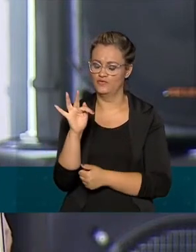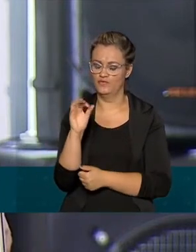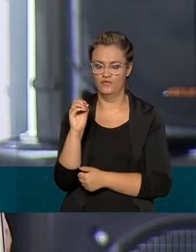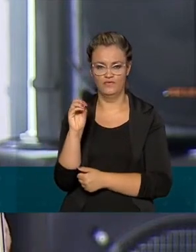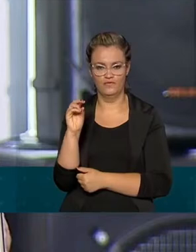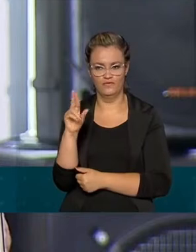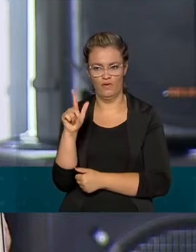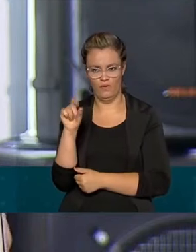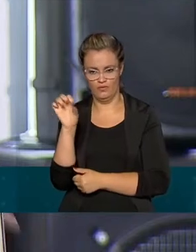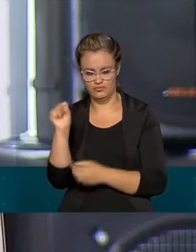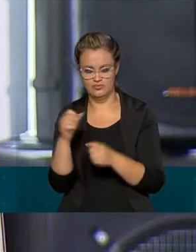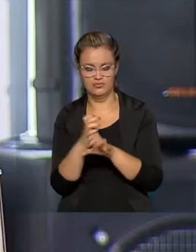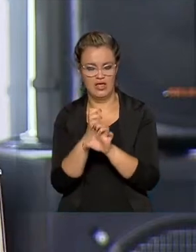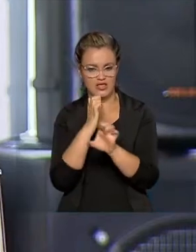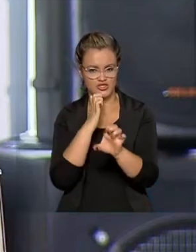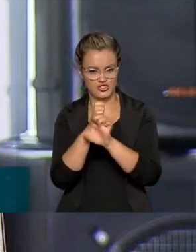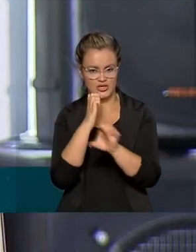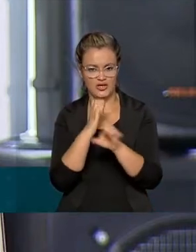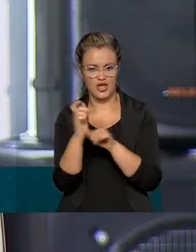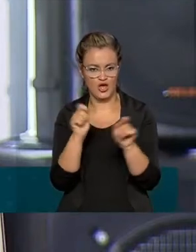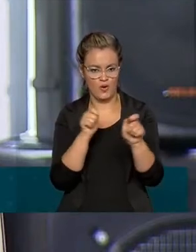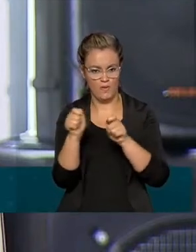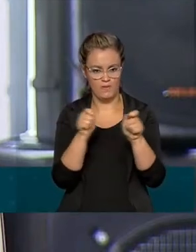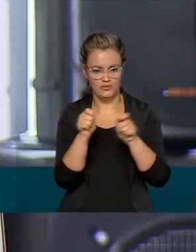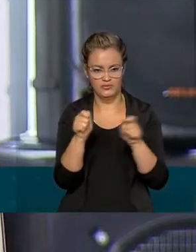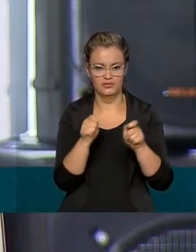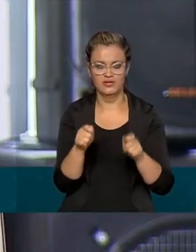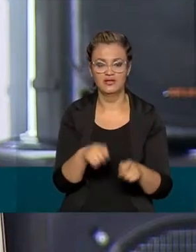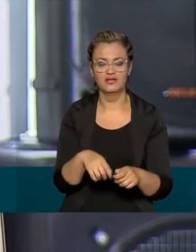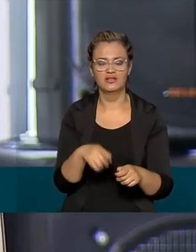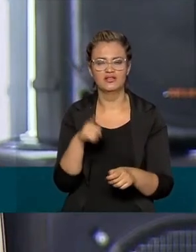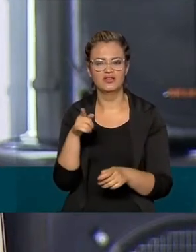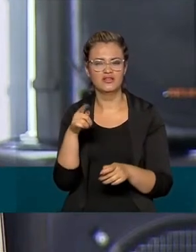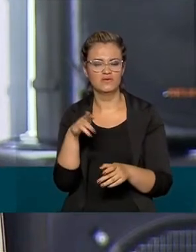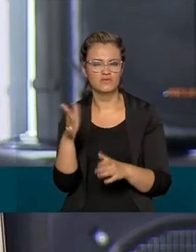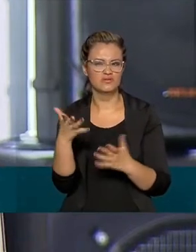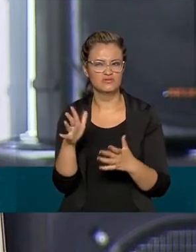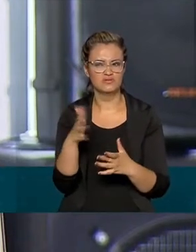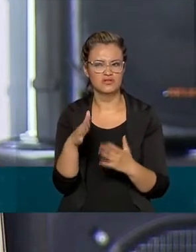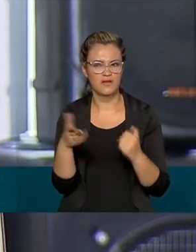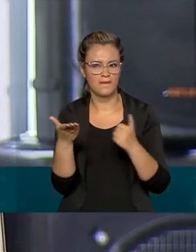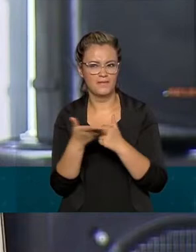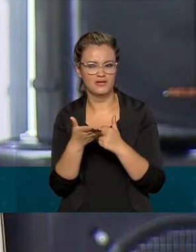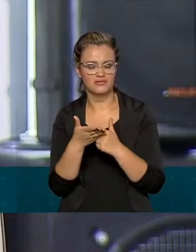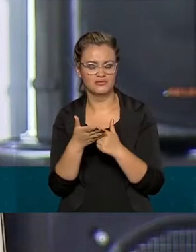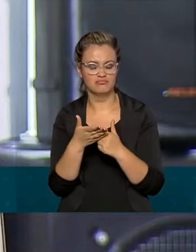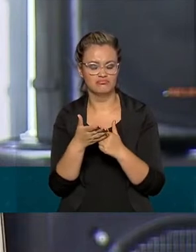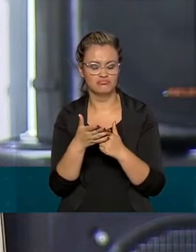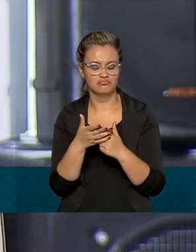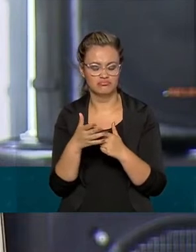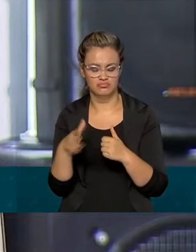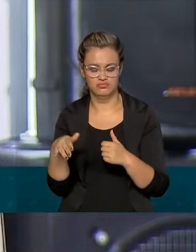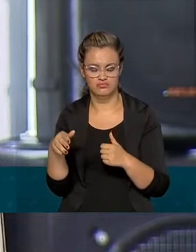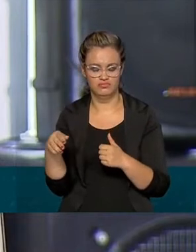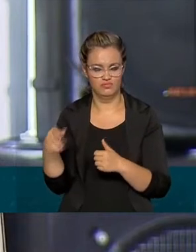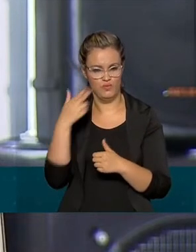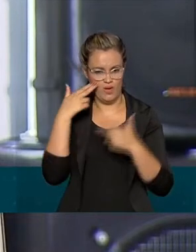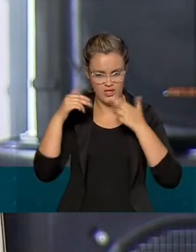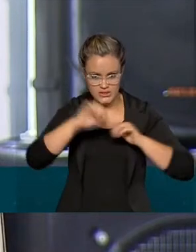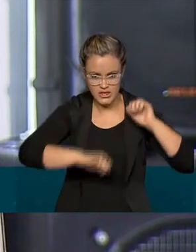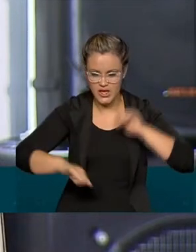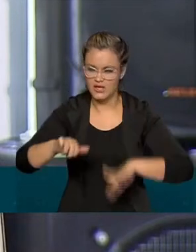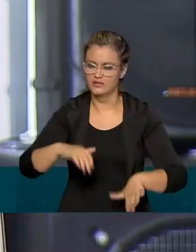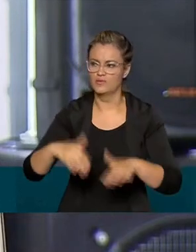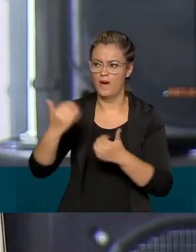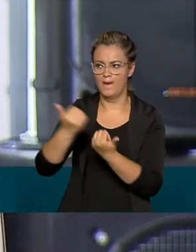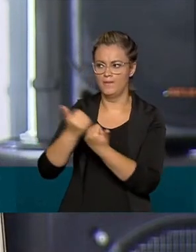da engenharia, comando e controle. Esta força, no valor de uma divisão de exército, com 6 brigadas e mais os apoios e